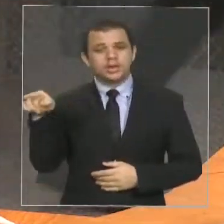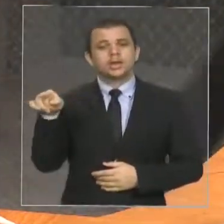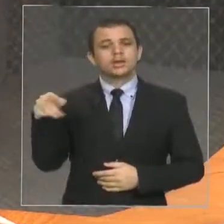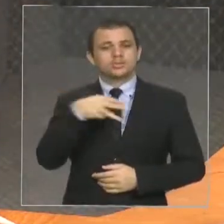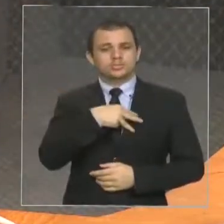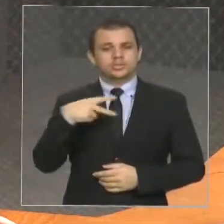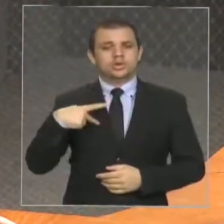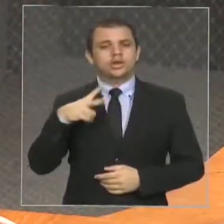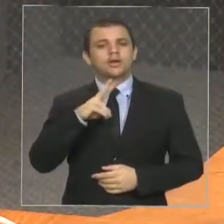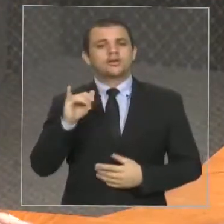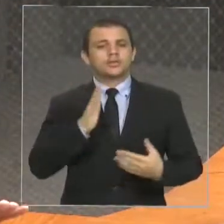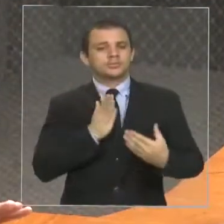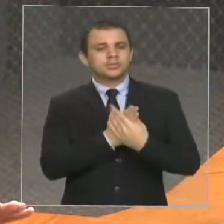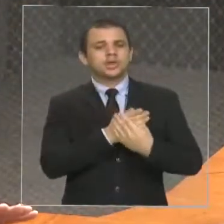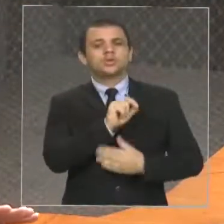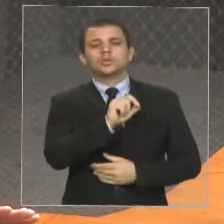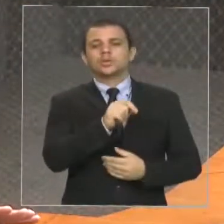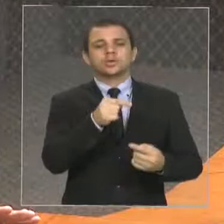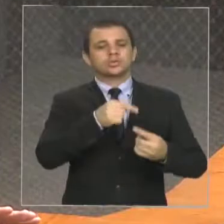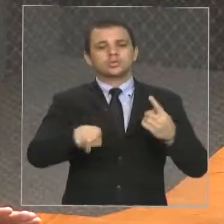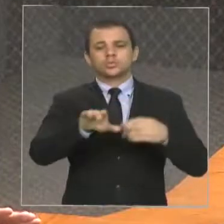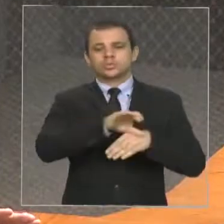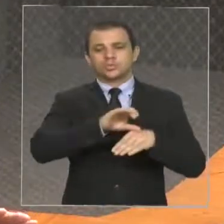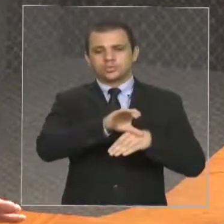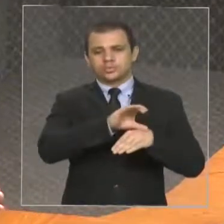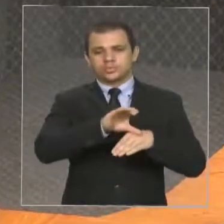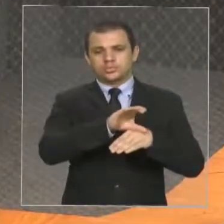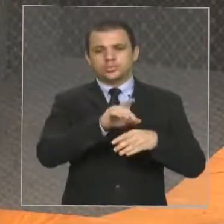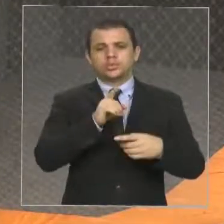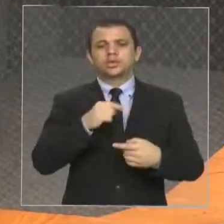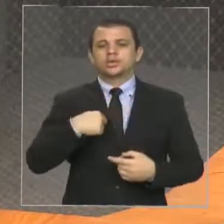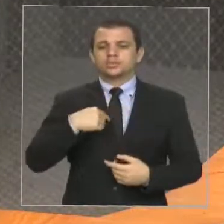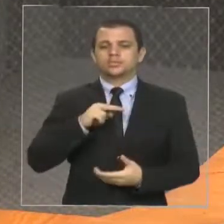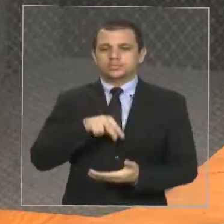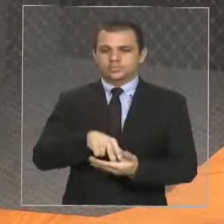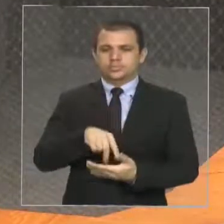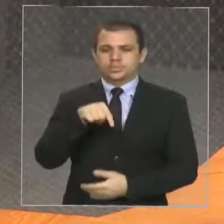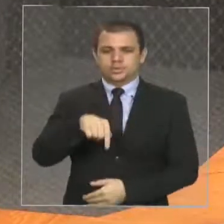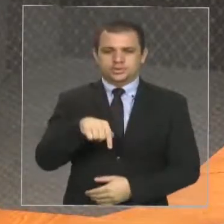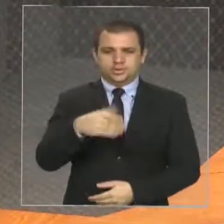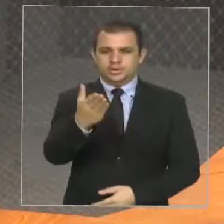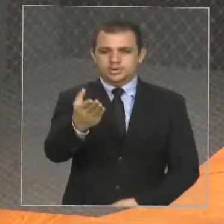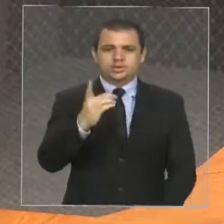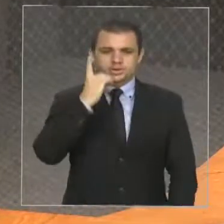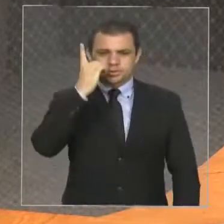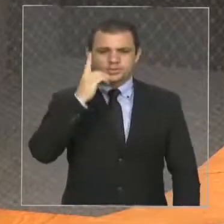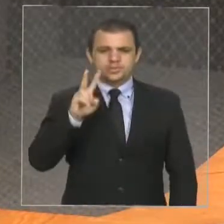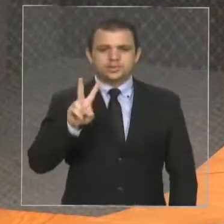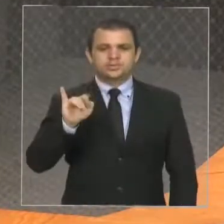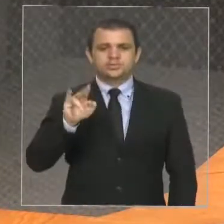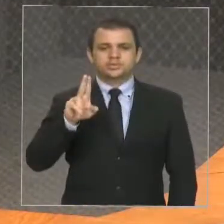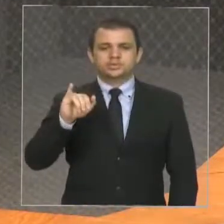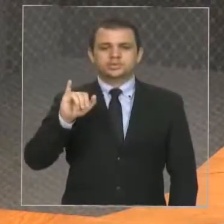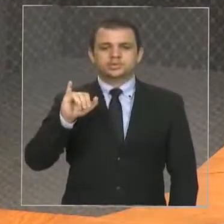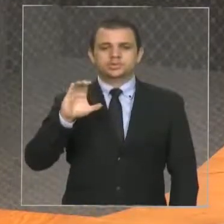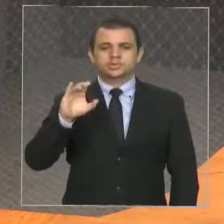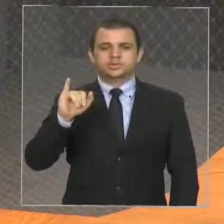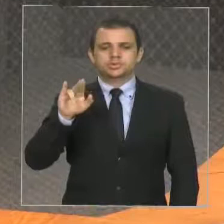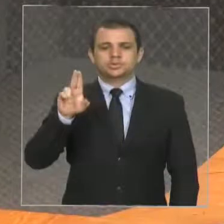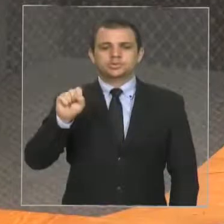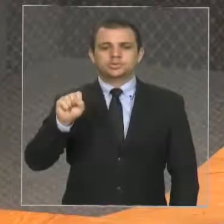de inconstitucionalidade. E aqui, deputado Vinícius, eu quero fazer uma ressalva. O que eu